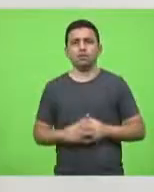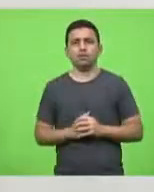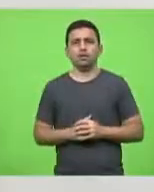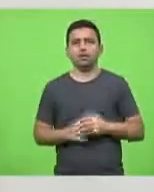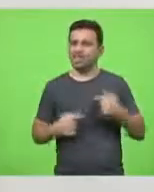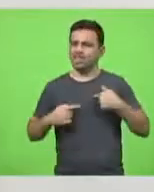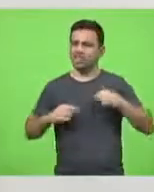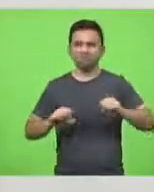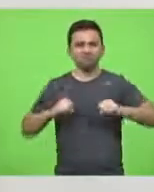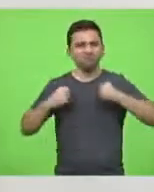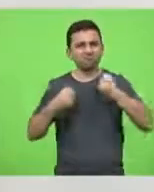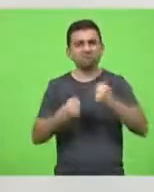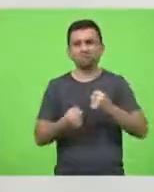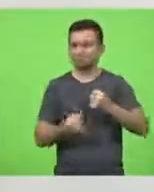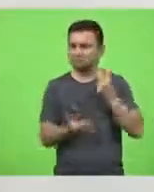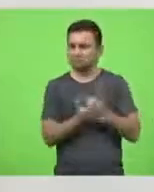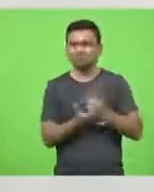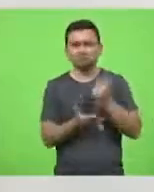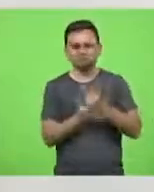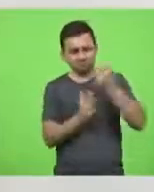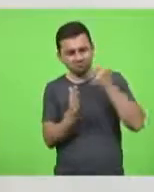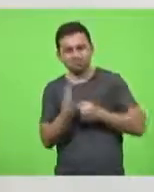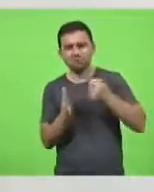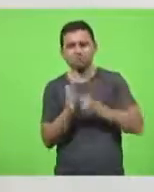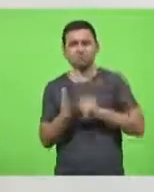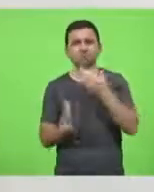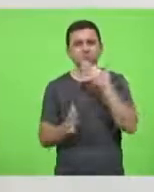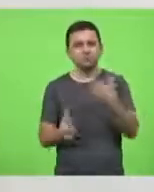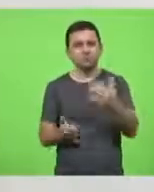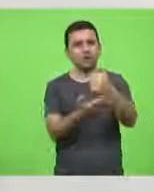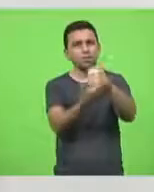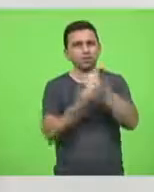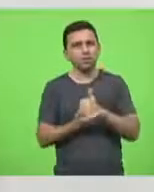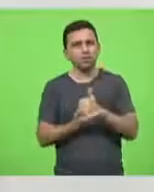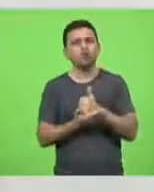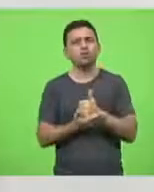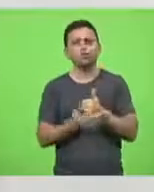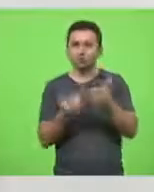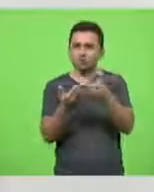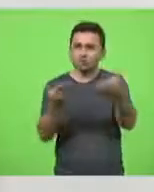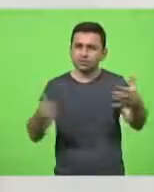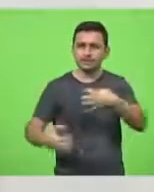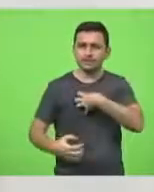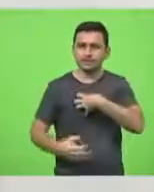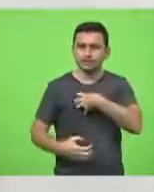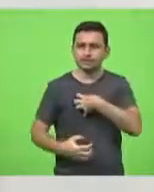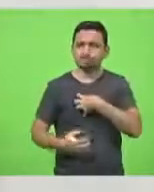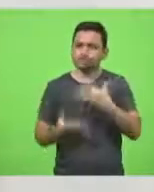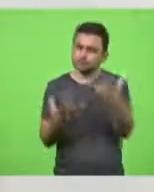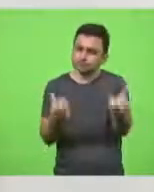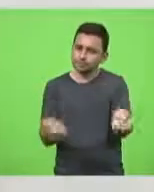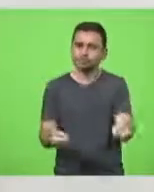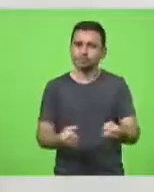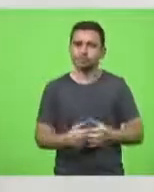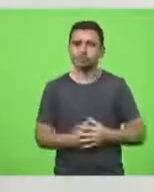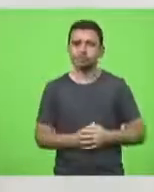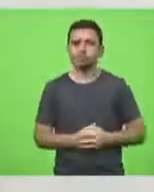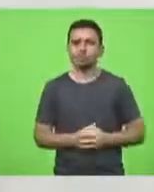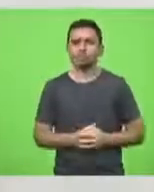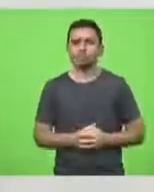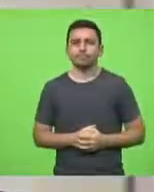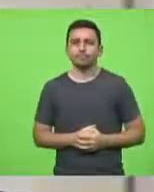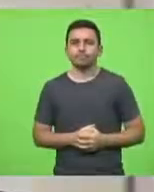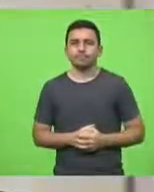incansavelmente aqui, exigindo e pedindo o apoio e a sensibilidade de todos os colegas dessa casa. Obrigado, presidente.